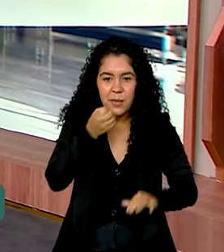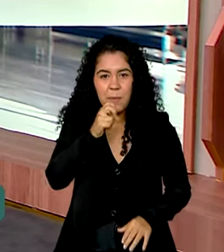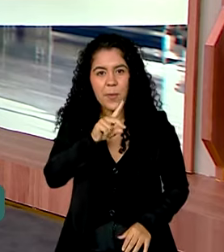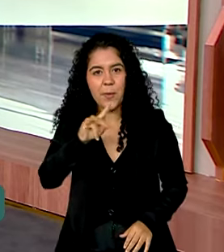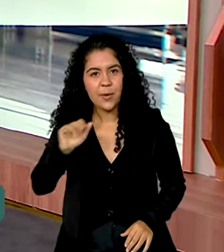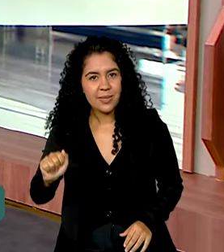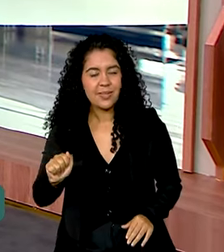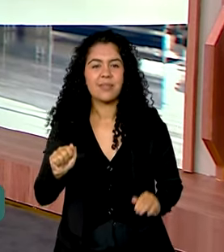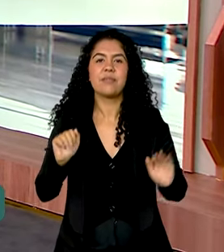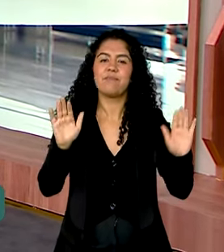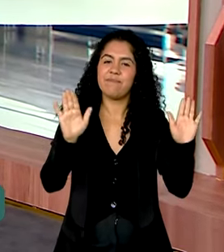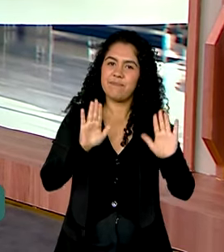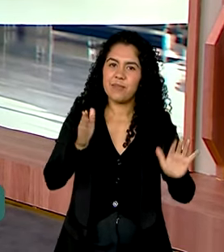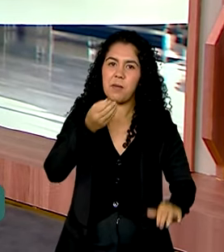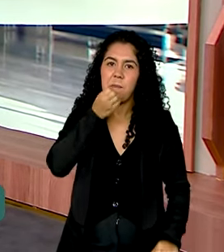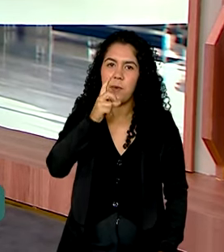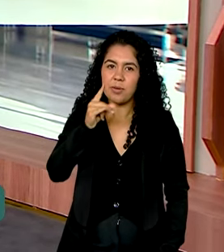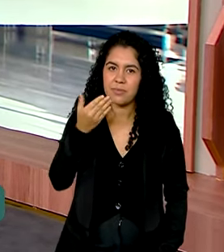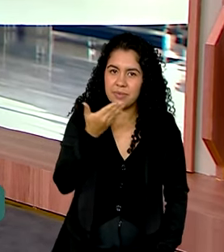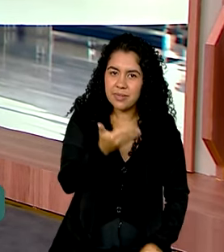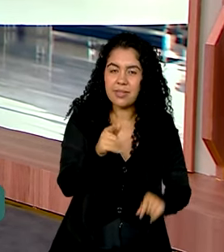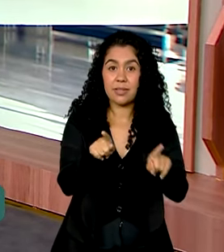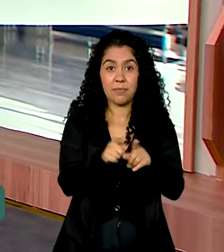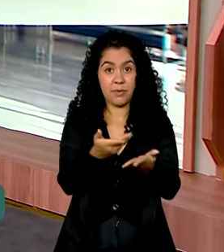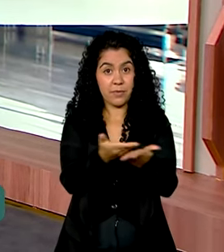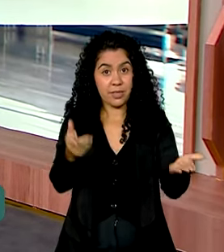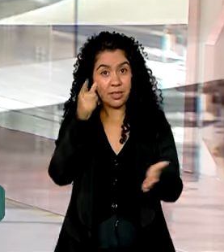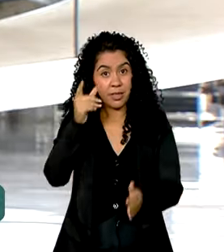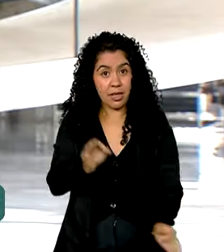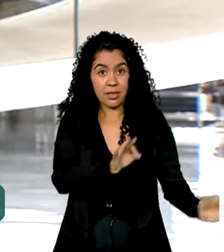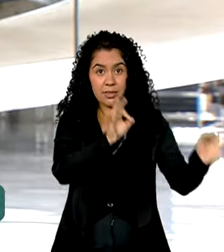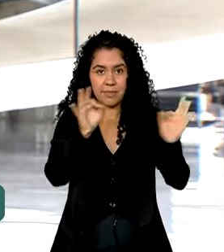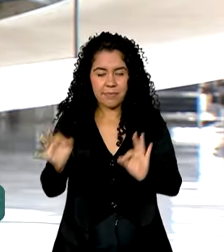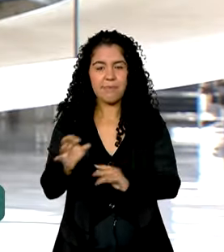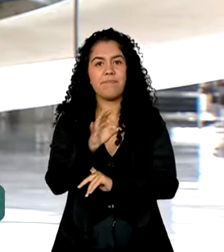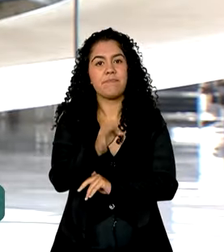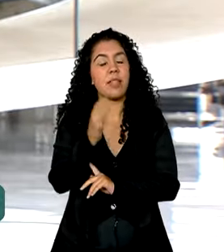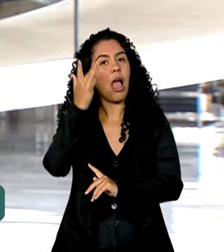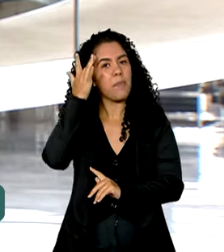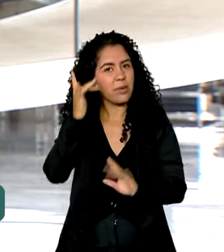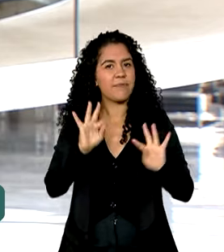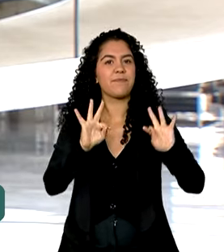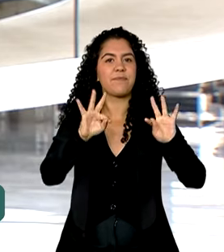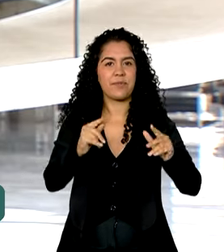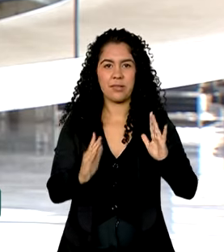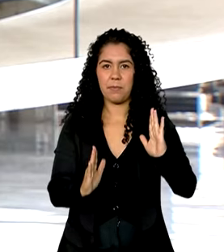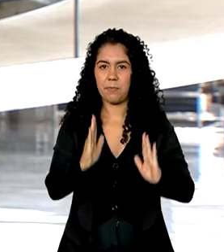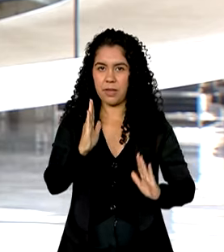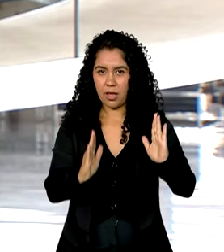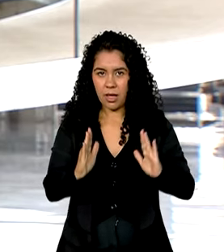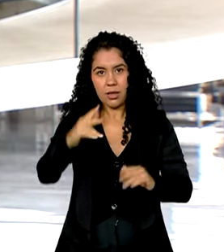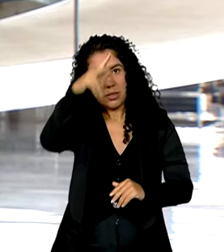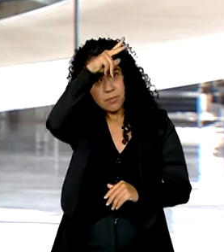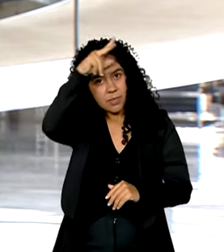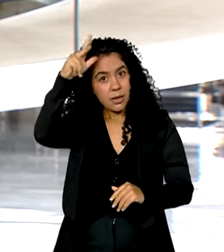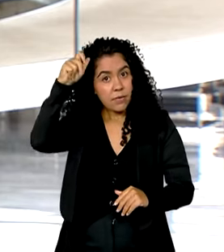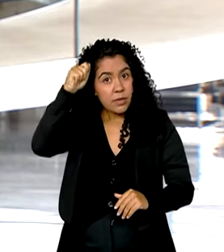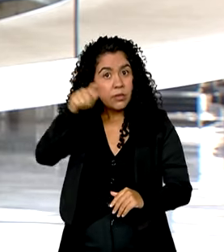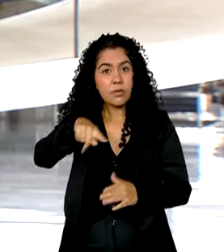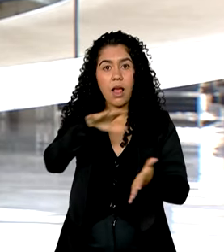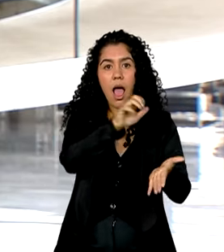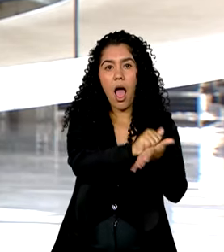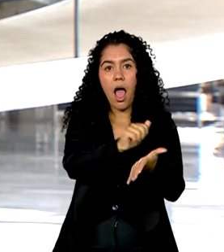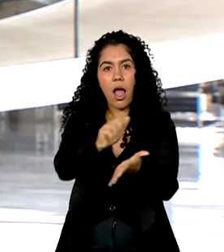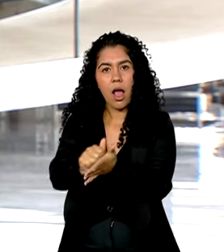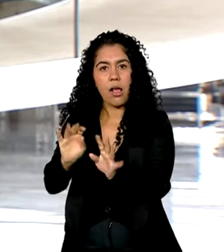Oi, Renata, bom dia para você, bom dia a todos que nos acompanham. É isso mesmo, termina amanhã esse prazo para as prefeituras cadastrarem essas famílias